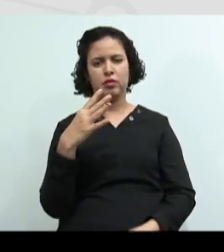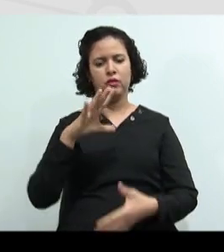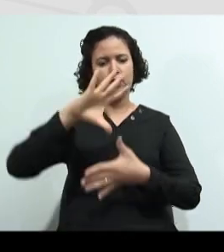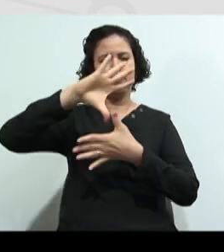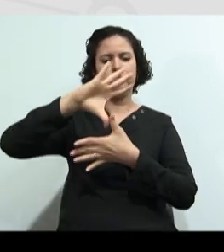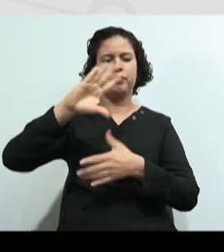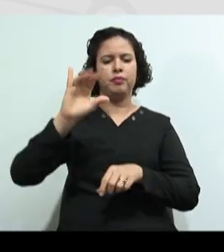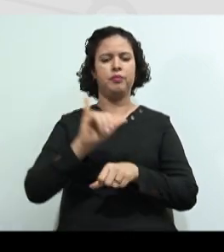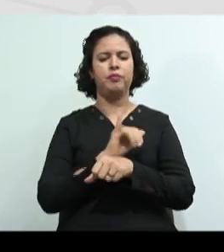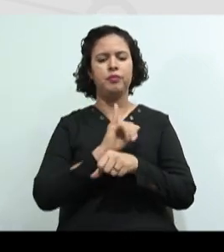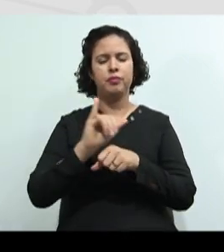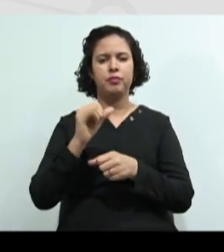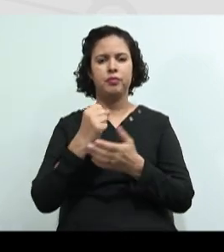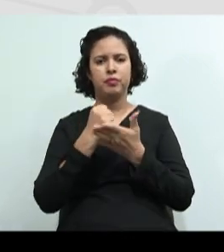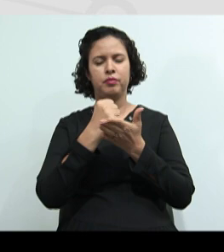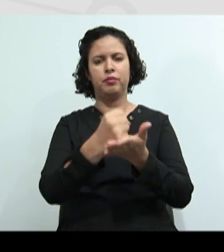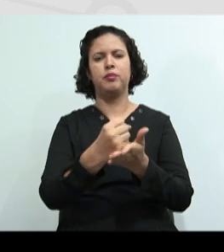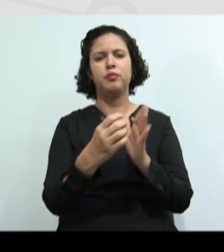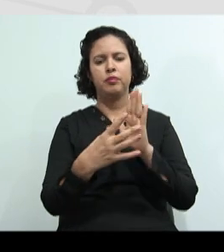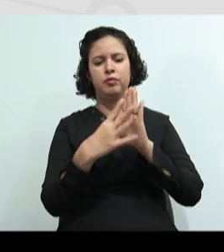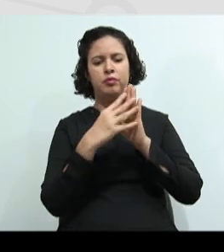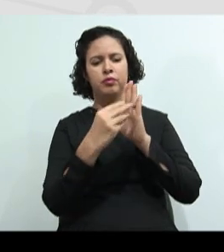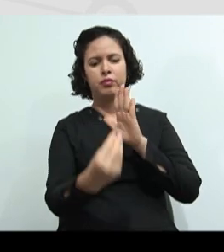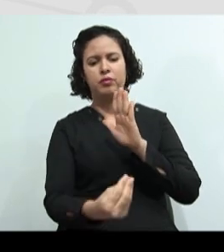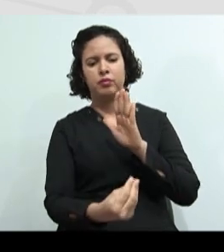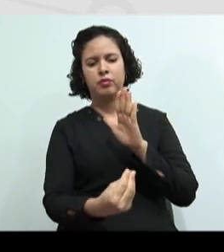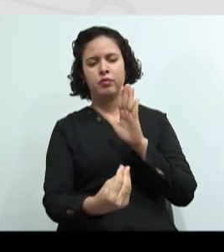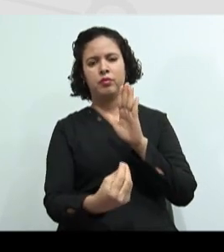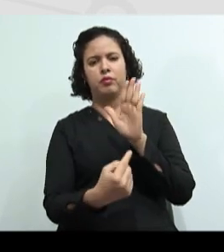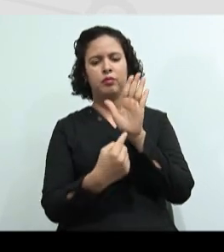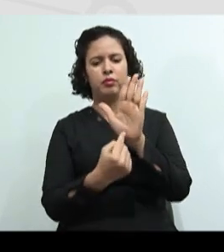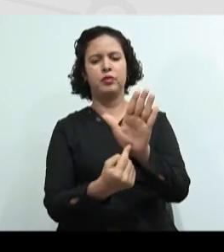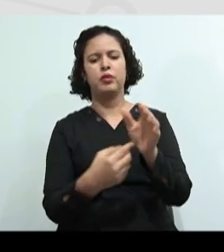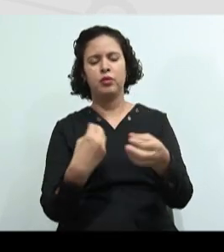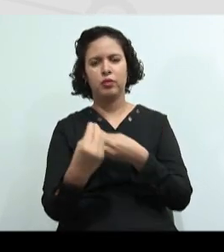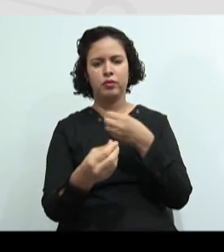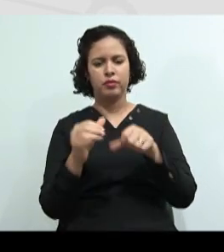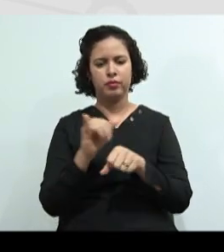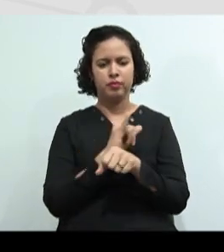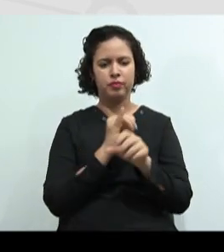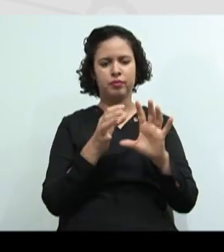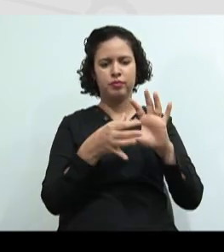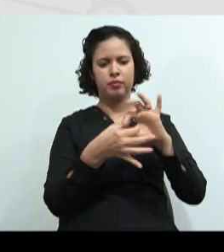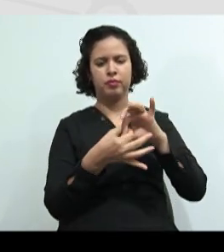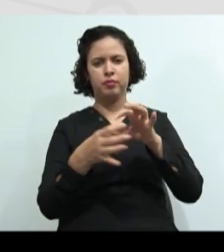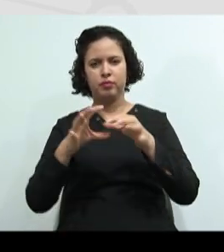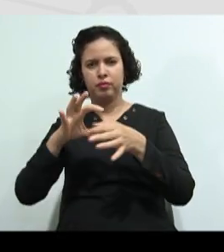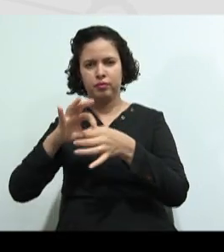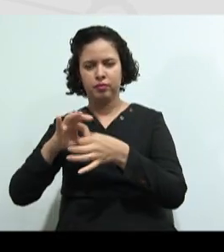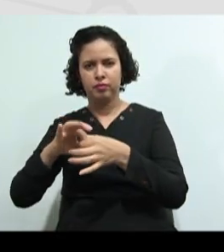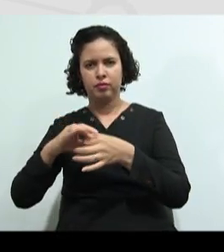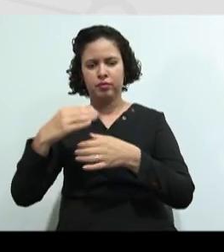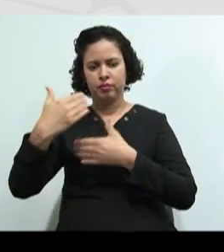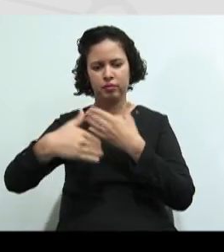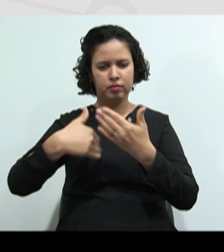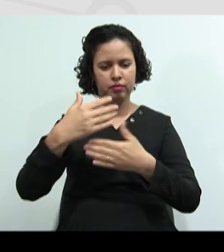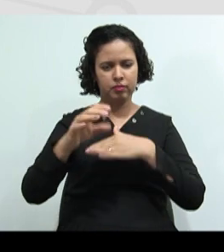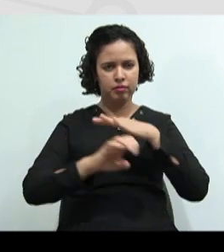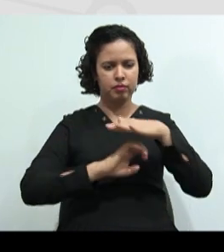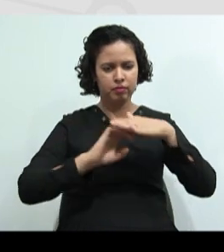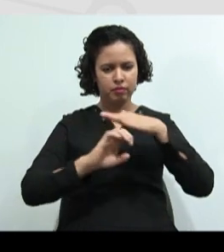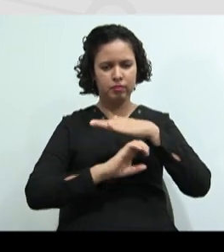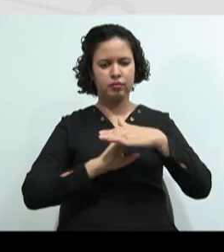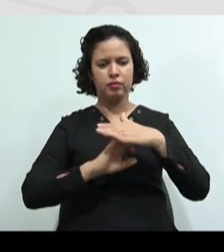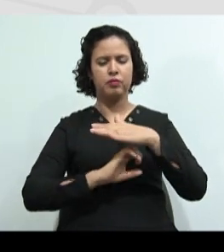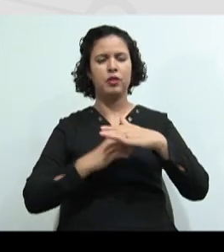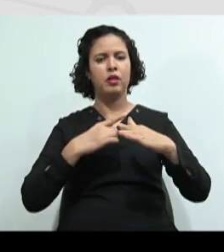de fornecer um modelo que demonstra como as estratégias se ligam aos processos organizacionais. Sendo assim,